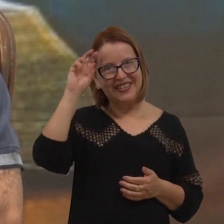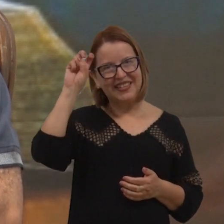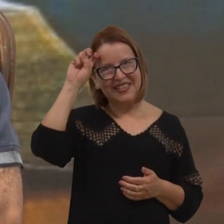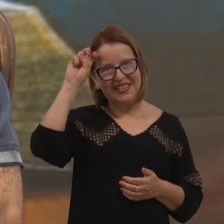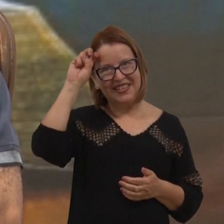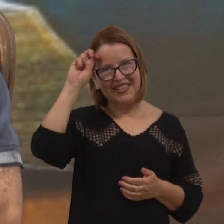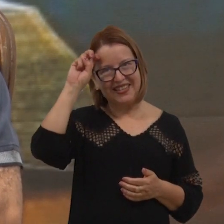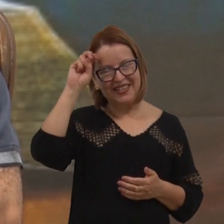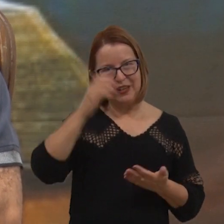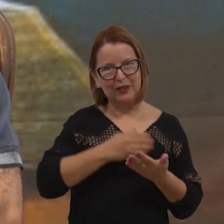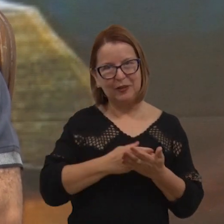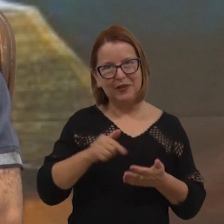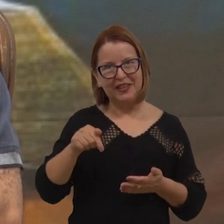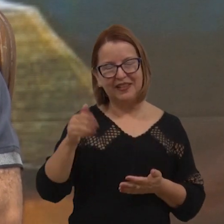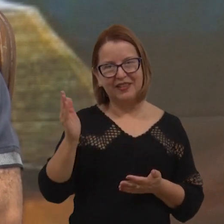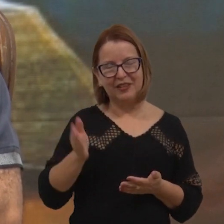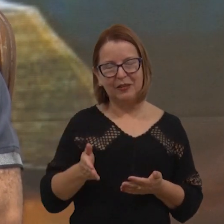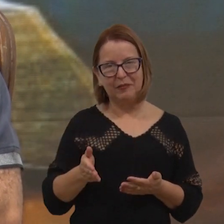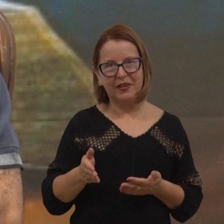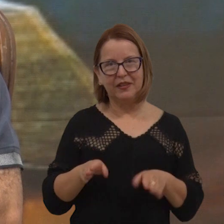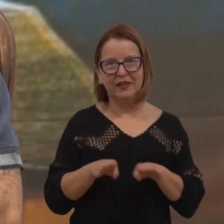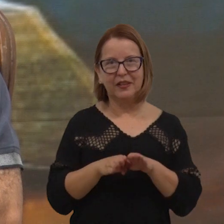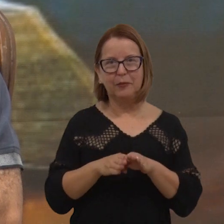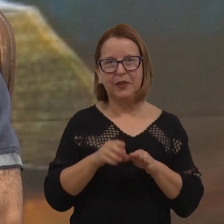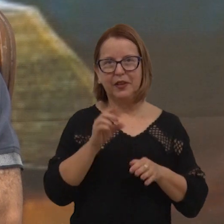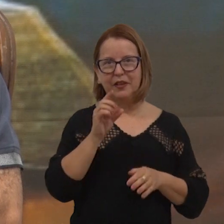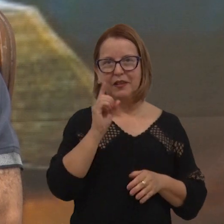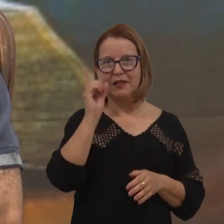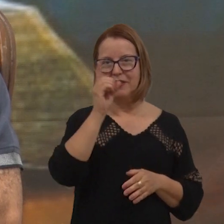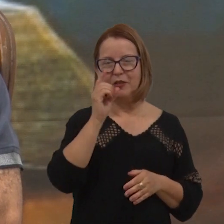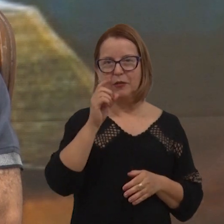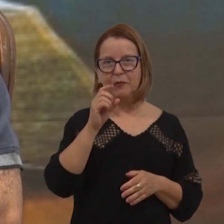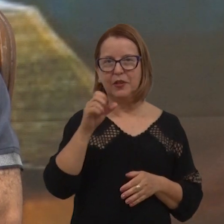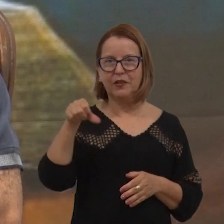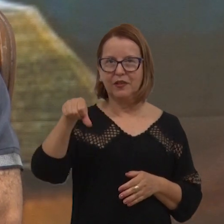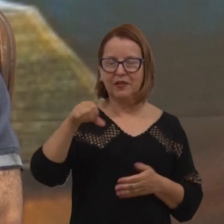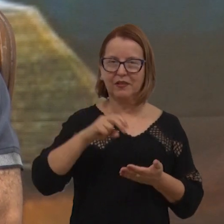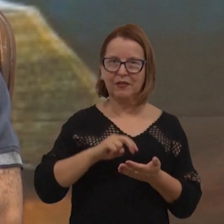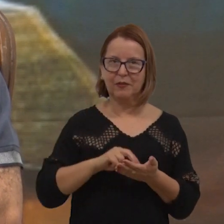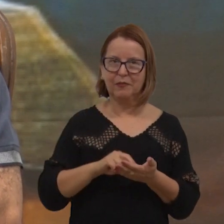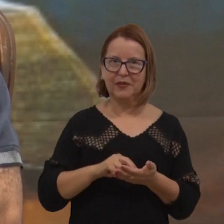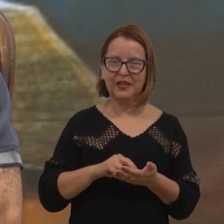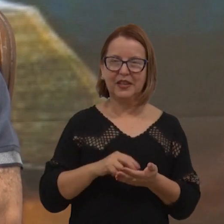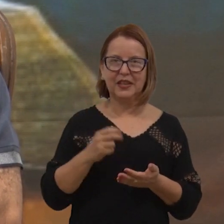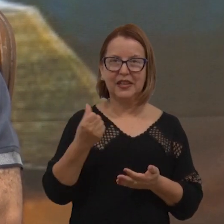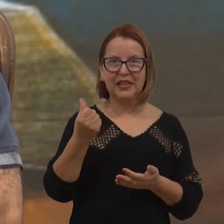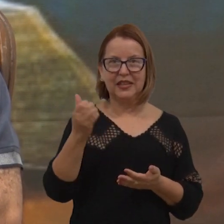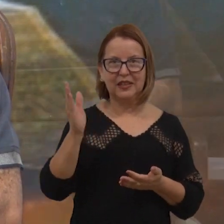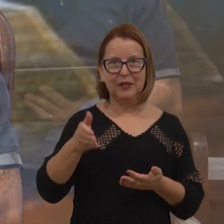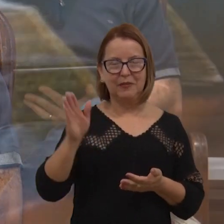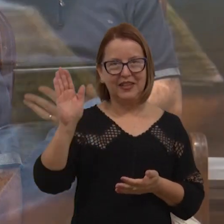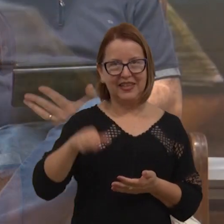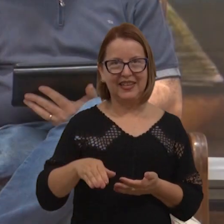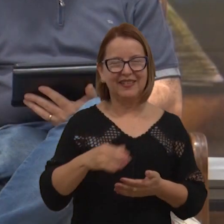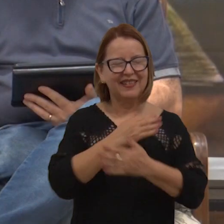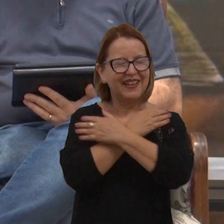19h30 e também aos domingos às 9 da manhã e às 18h30. Um